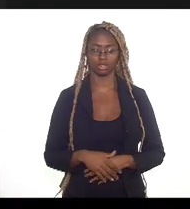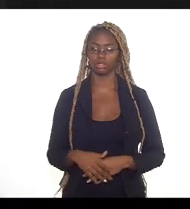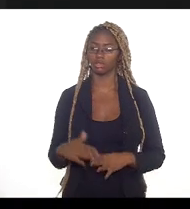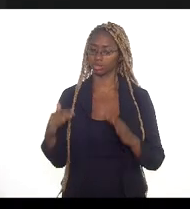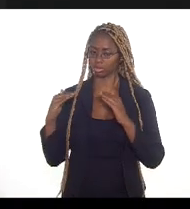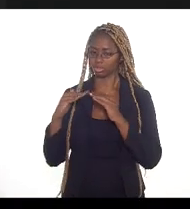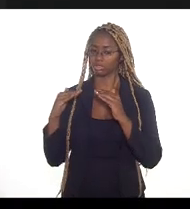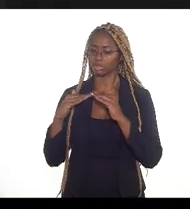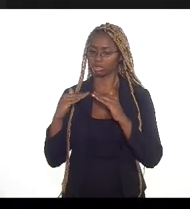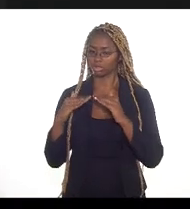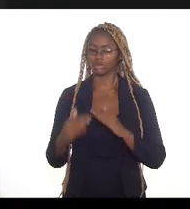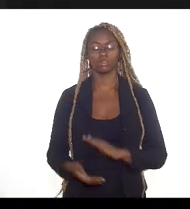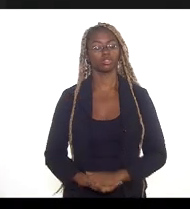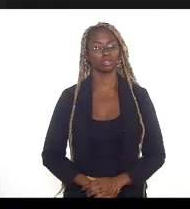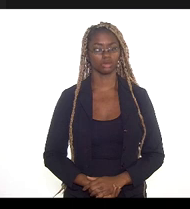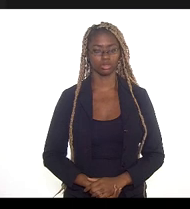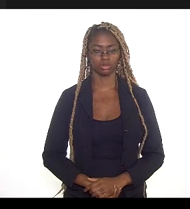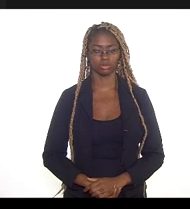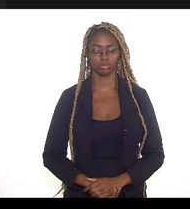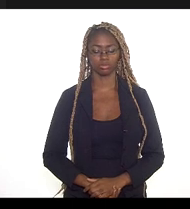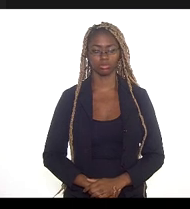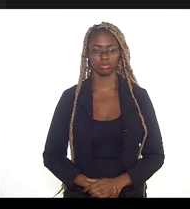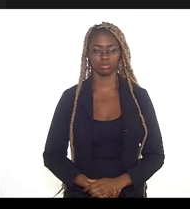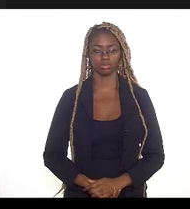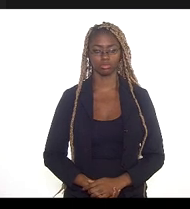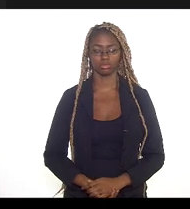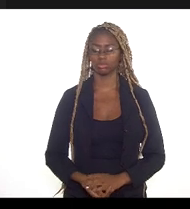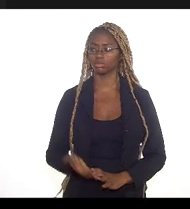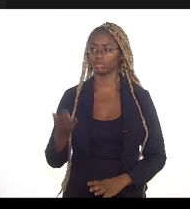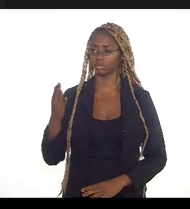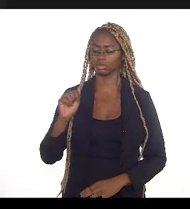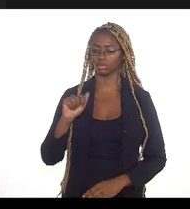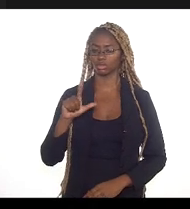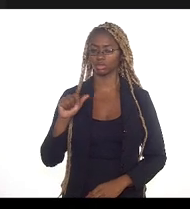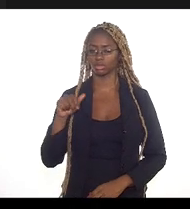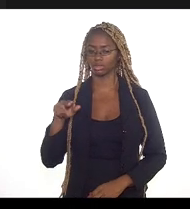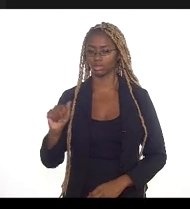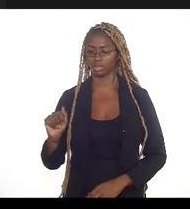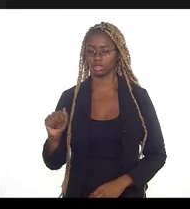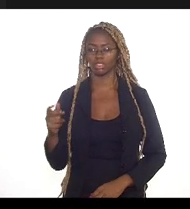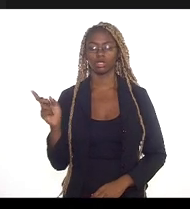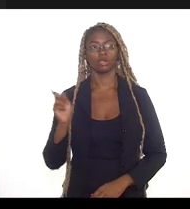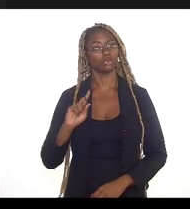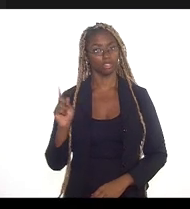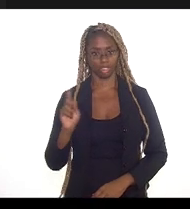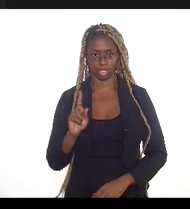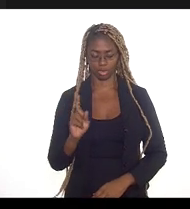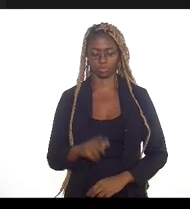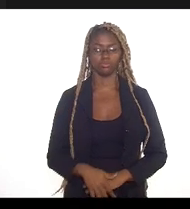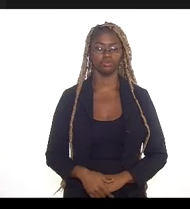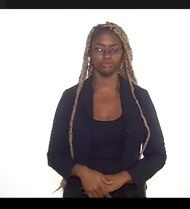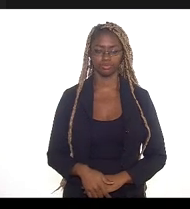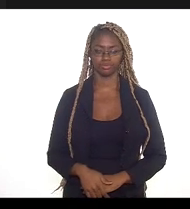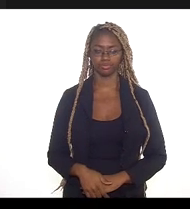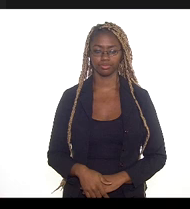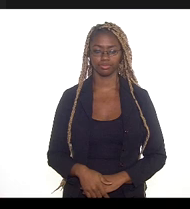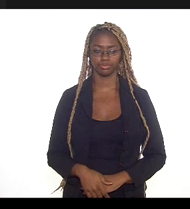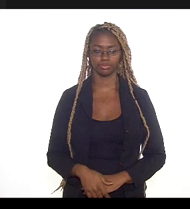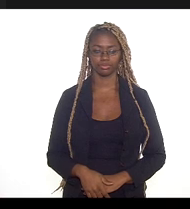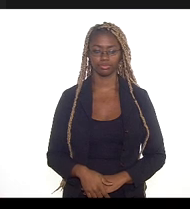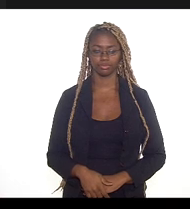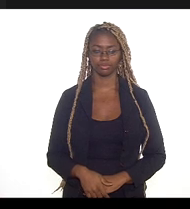Favorável, senhor presidente. Sim. Deputada Alana Passos votou não. Deputado voto Alexandre...